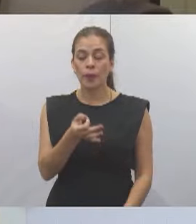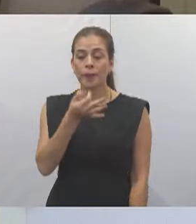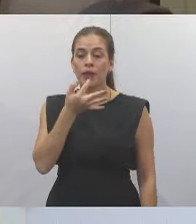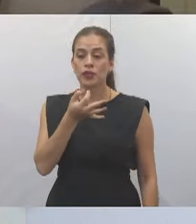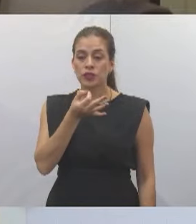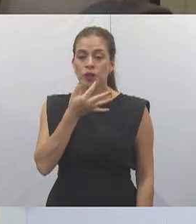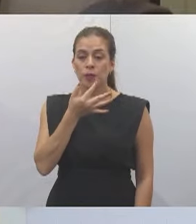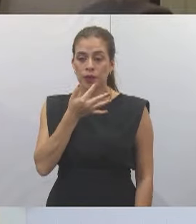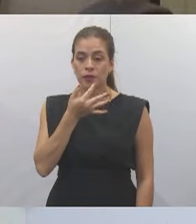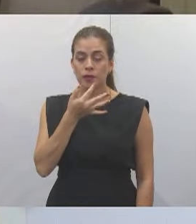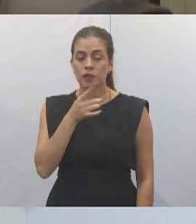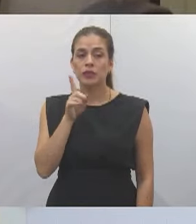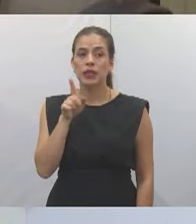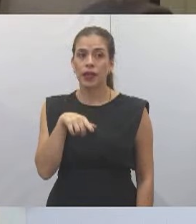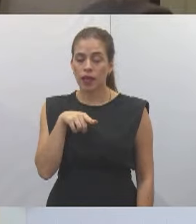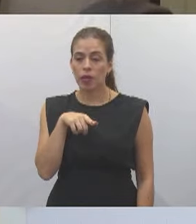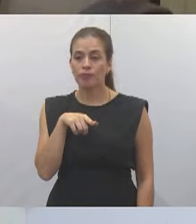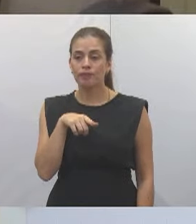coisa que